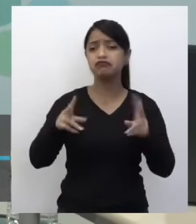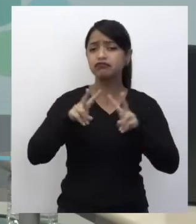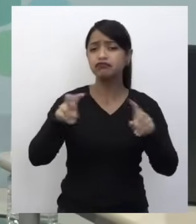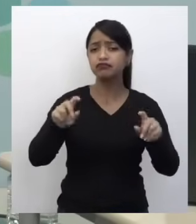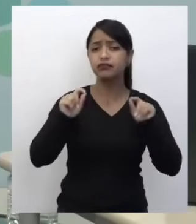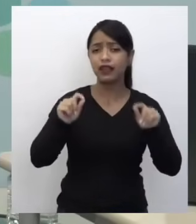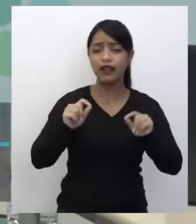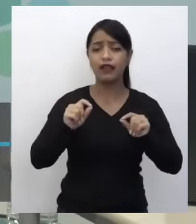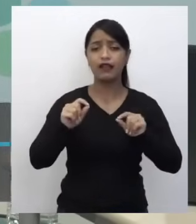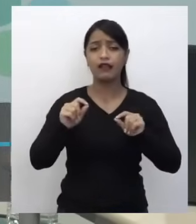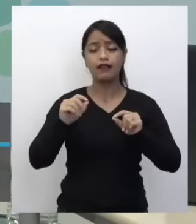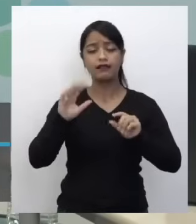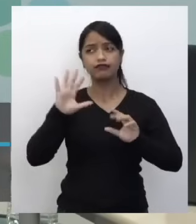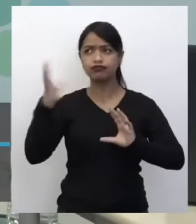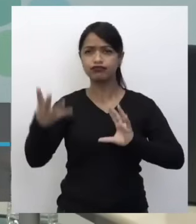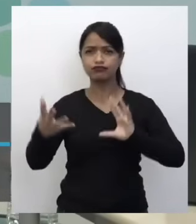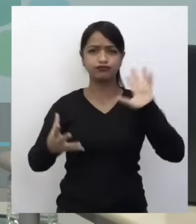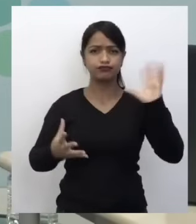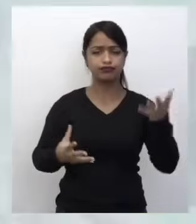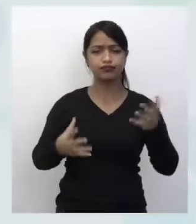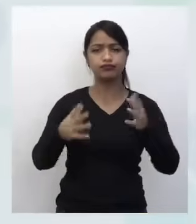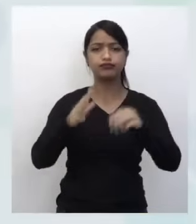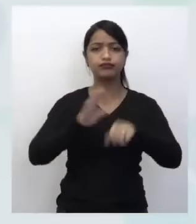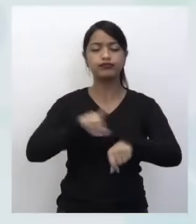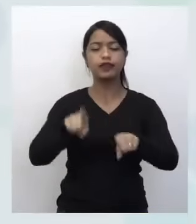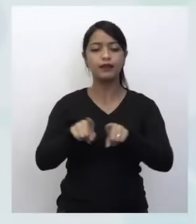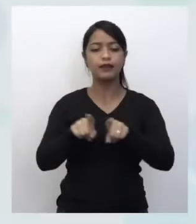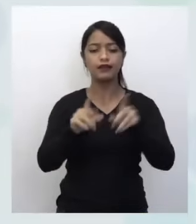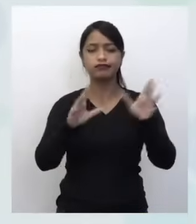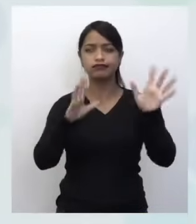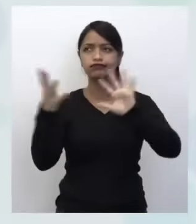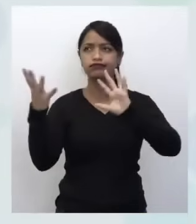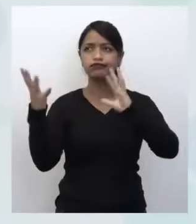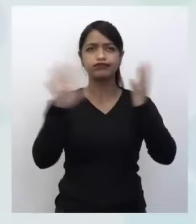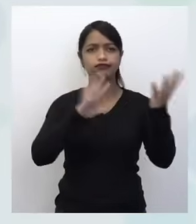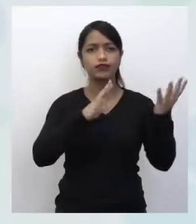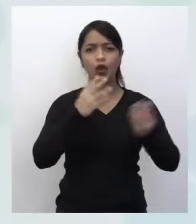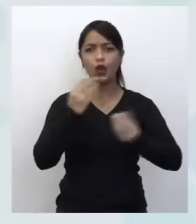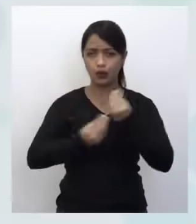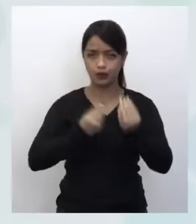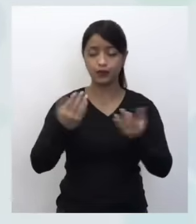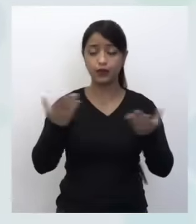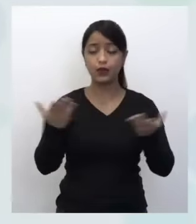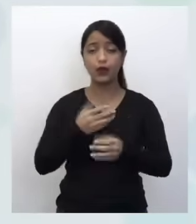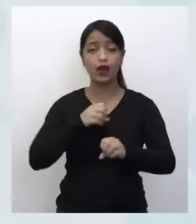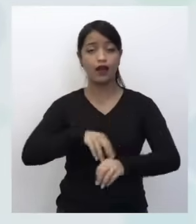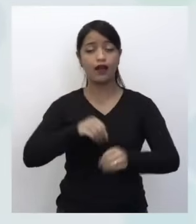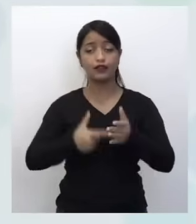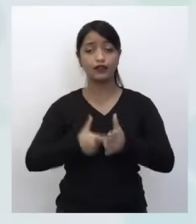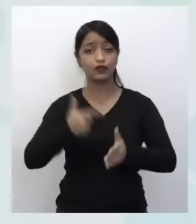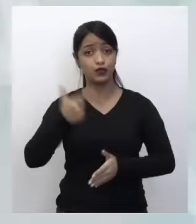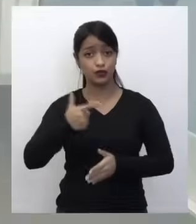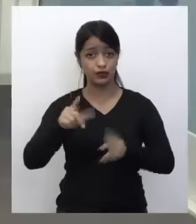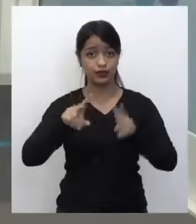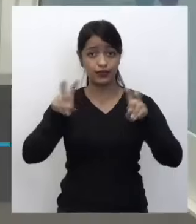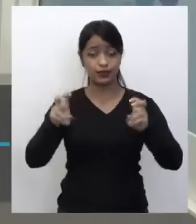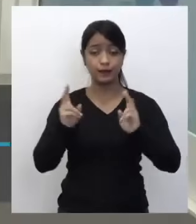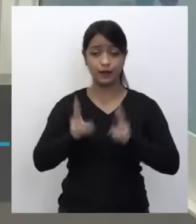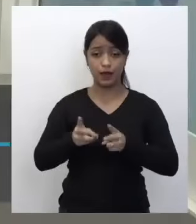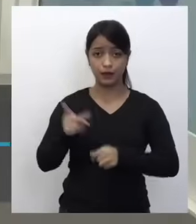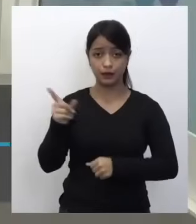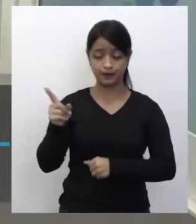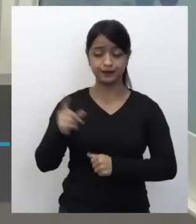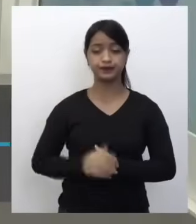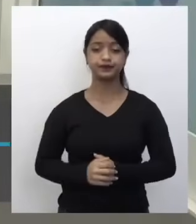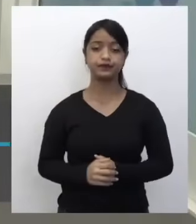Na verdade, é a nossa segunda aula, né, a nossa parte 2 aí dessa temática. Perfeito. Vamos aí acompanhar aí, né, o